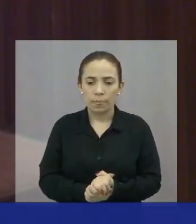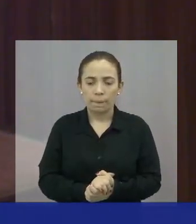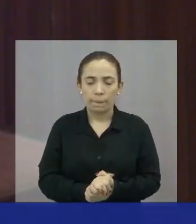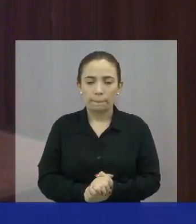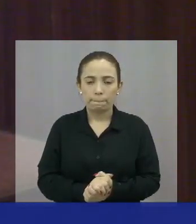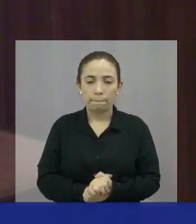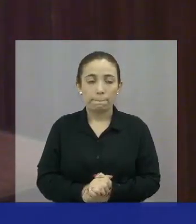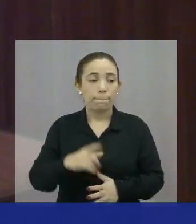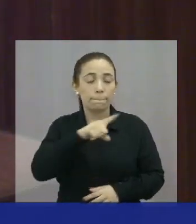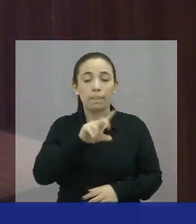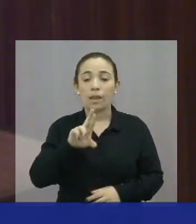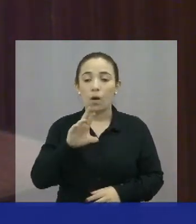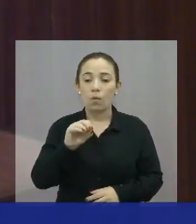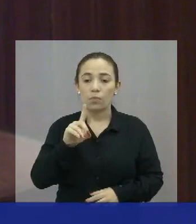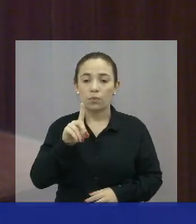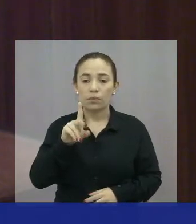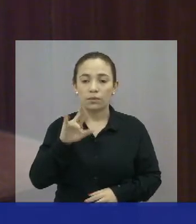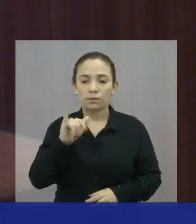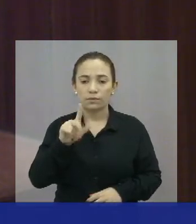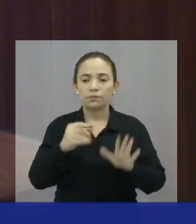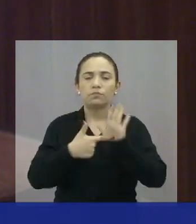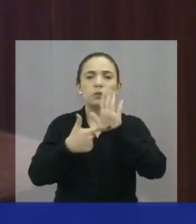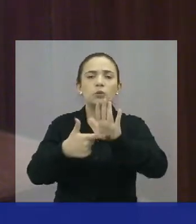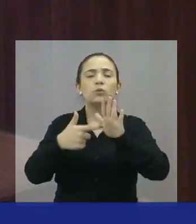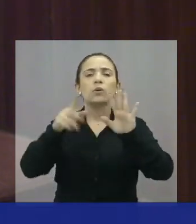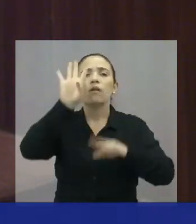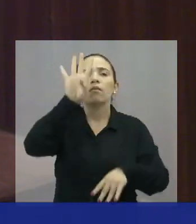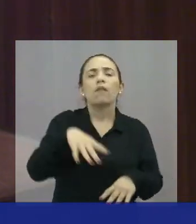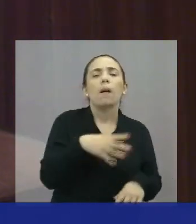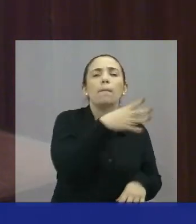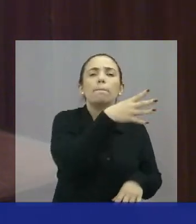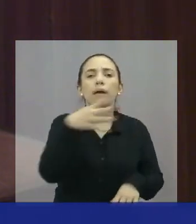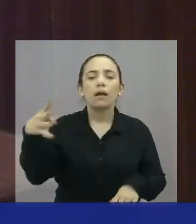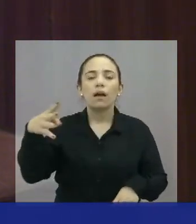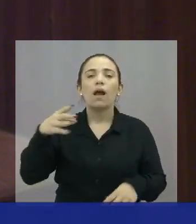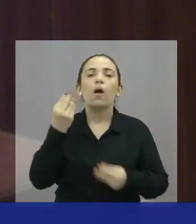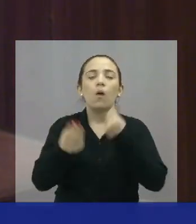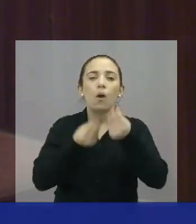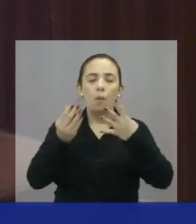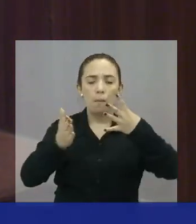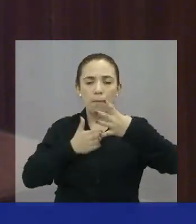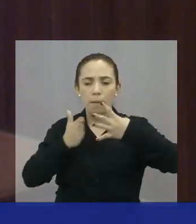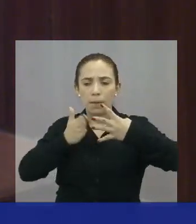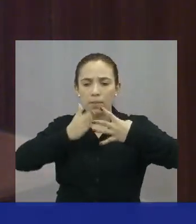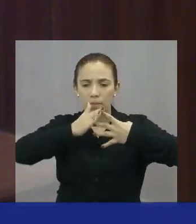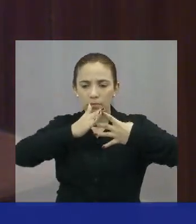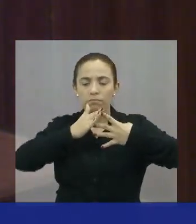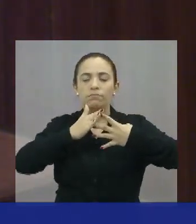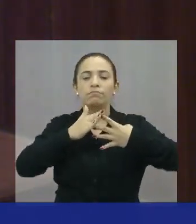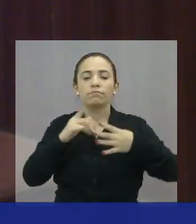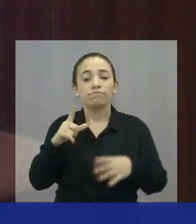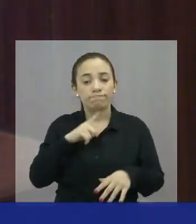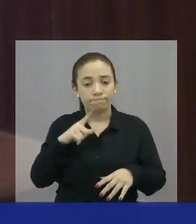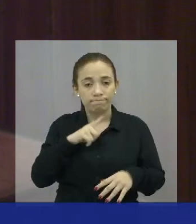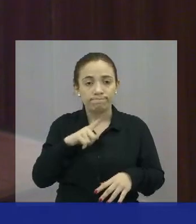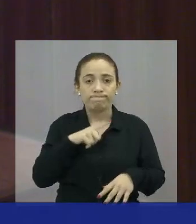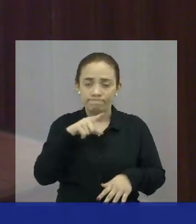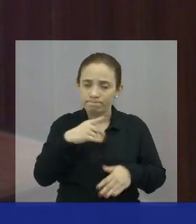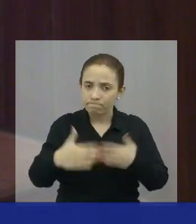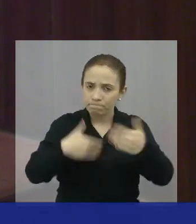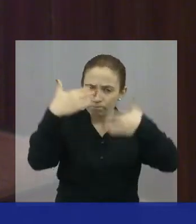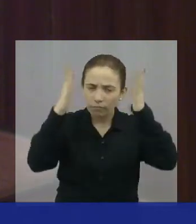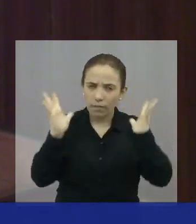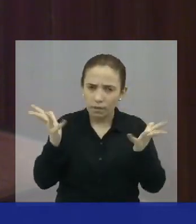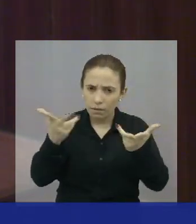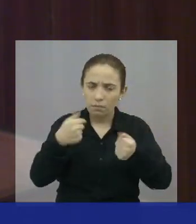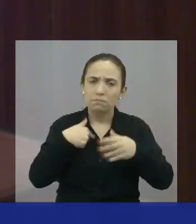O Rodrigo mostrou uma tabela que fala da gradação da pena. Isso foi um avanço fantástico,